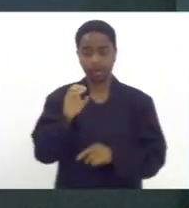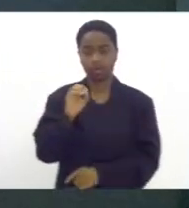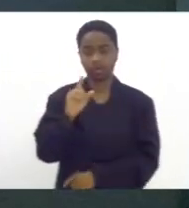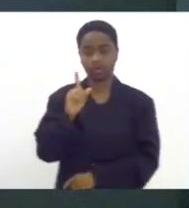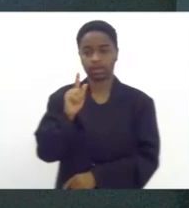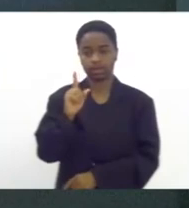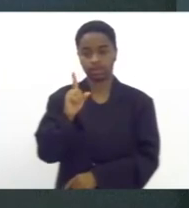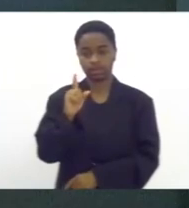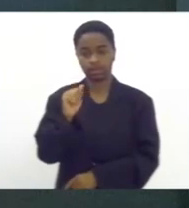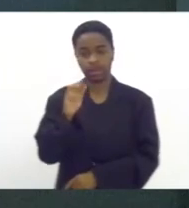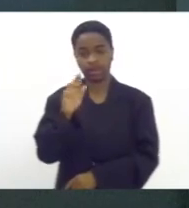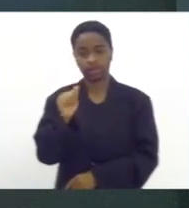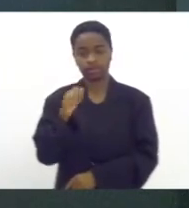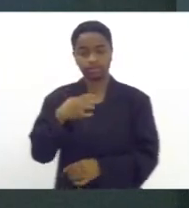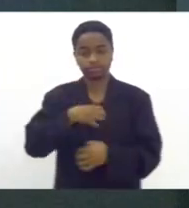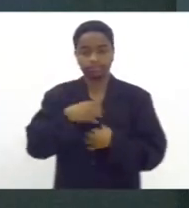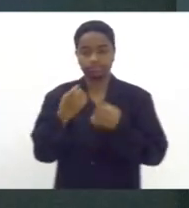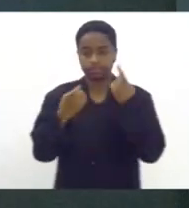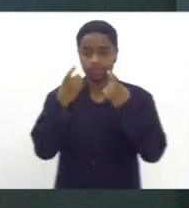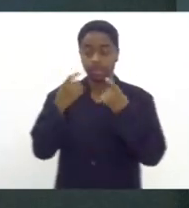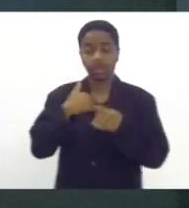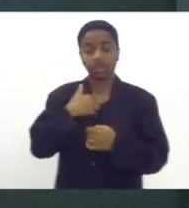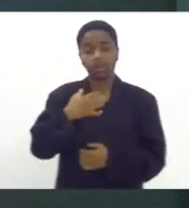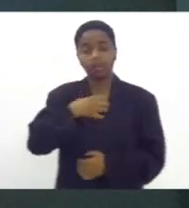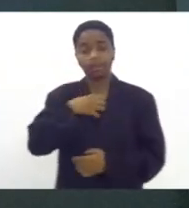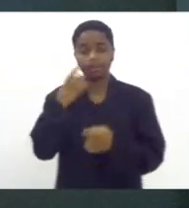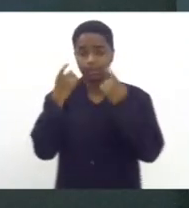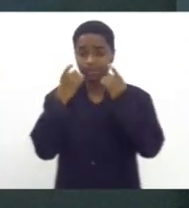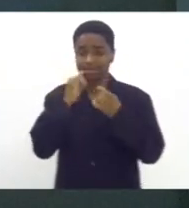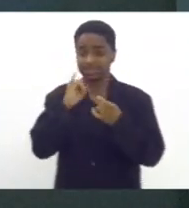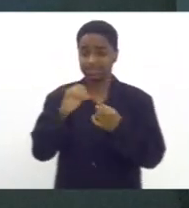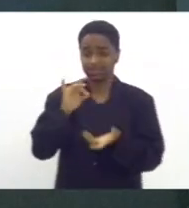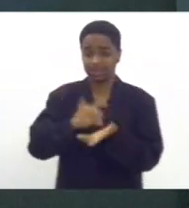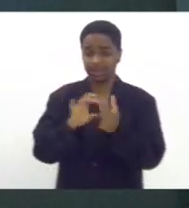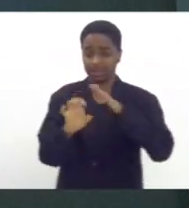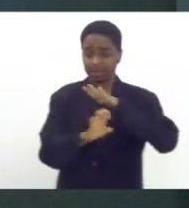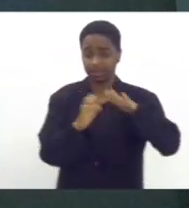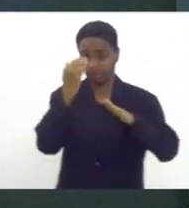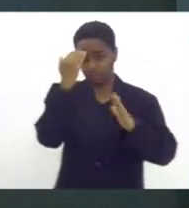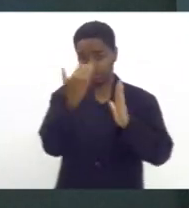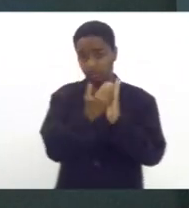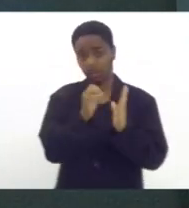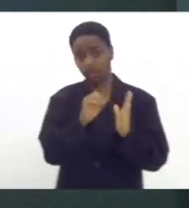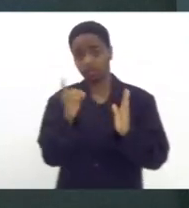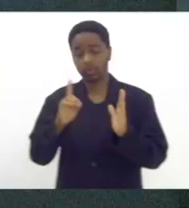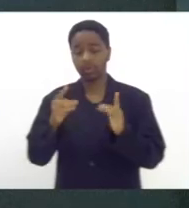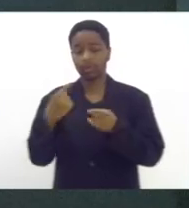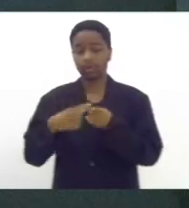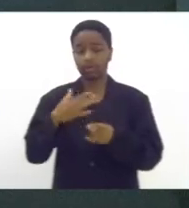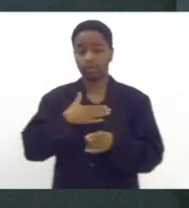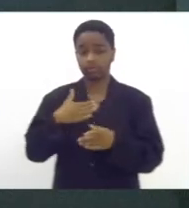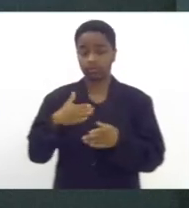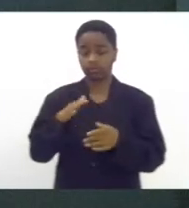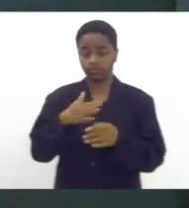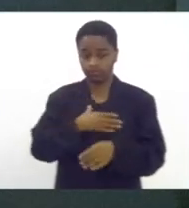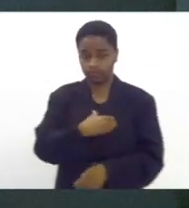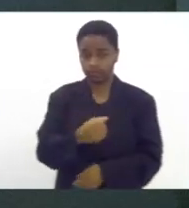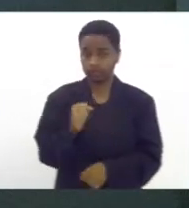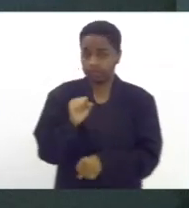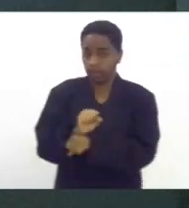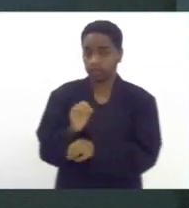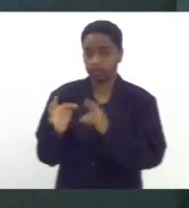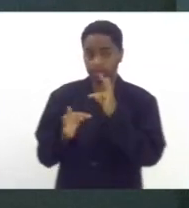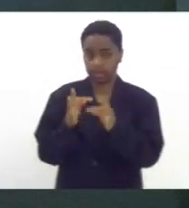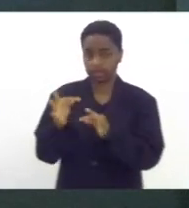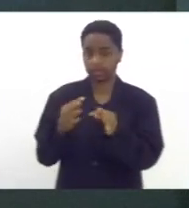a minha preocupação é se a Unimed vai cumprir ou não porque o meu filho ele está com o tratamento suspenso desde o